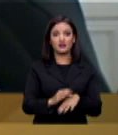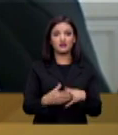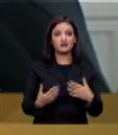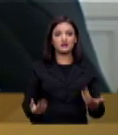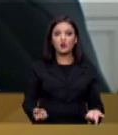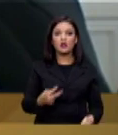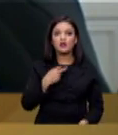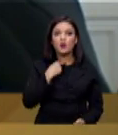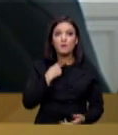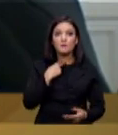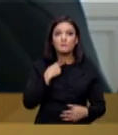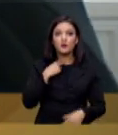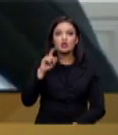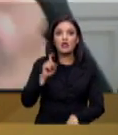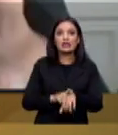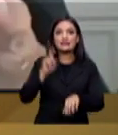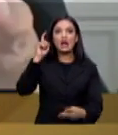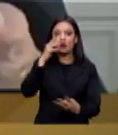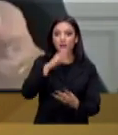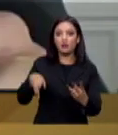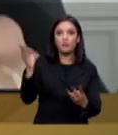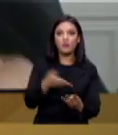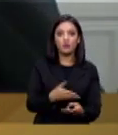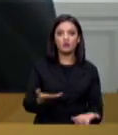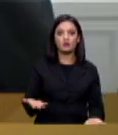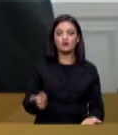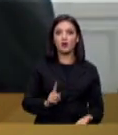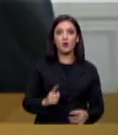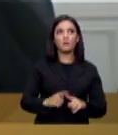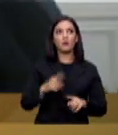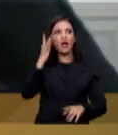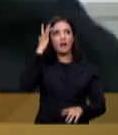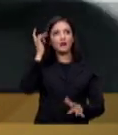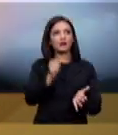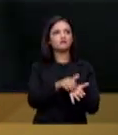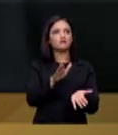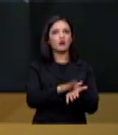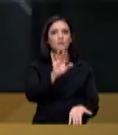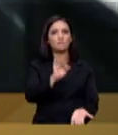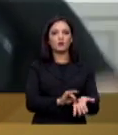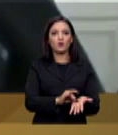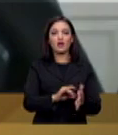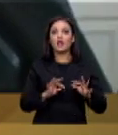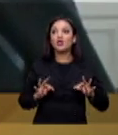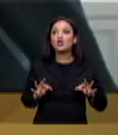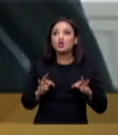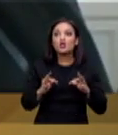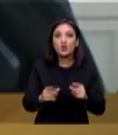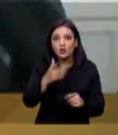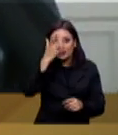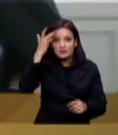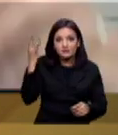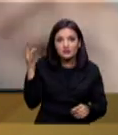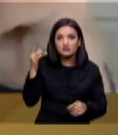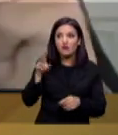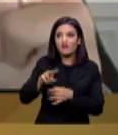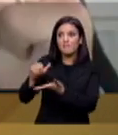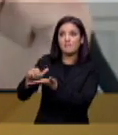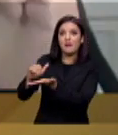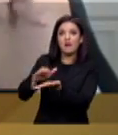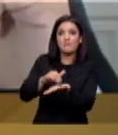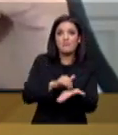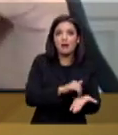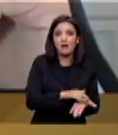os efeitos dessa lei, porque amanhã, com a publicação disso, todos esses servidores serão retirados